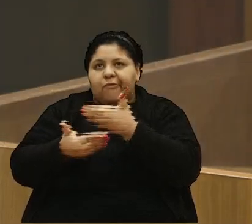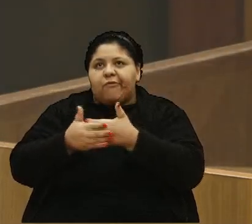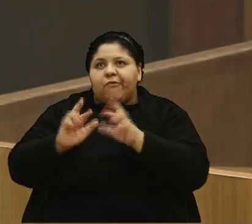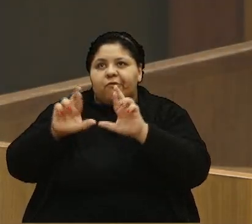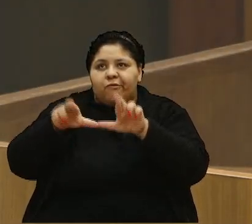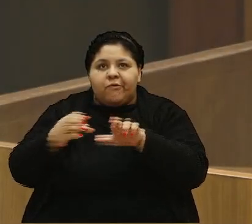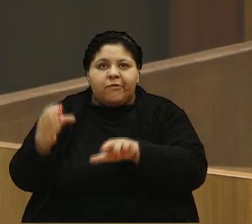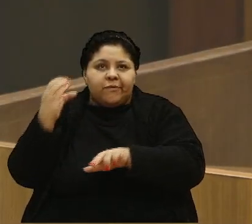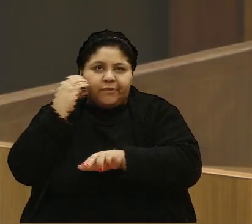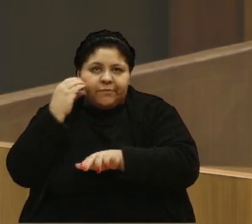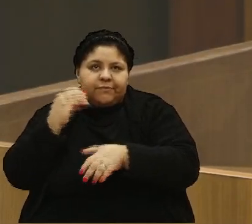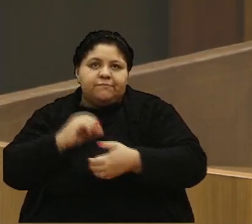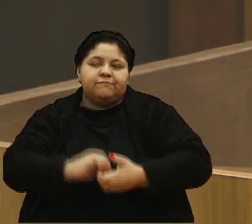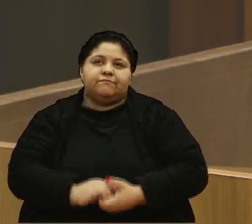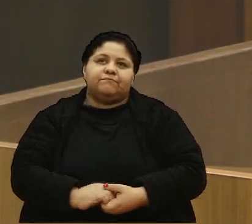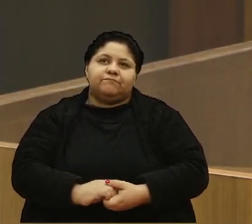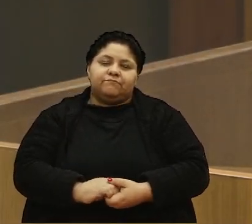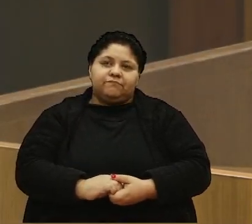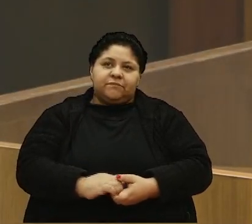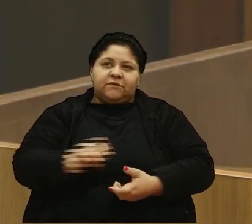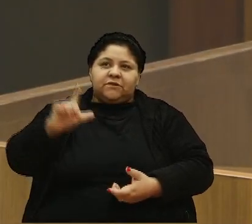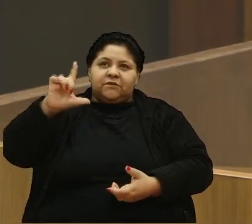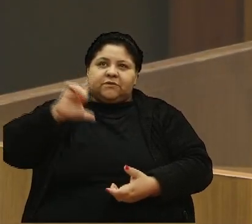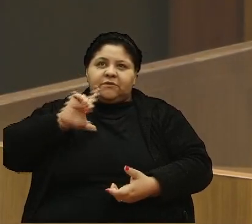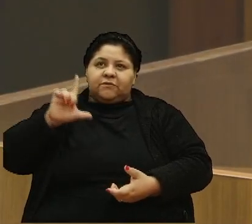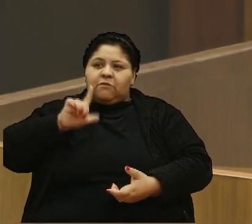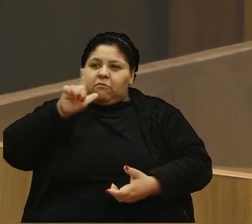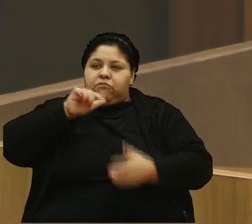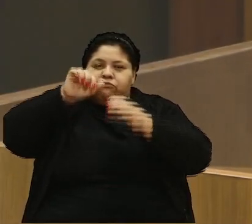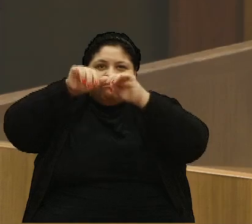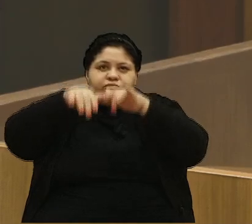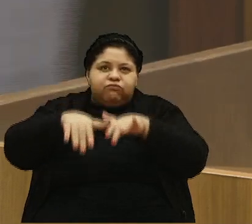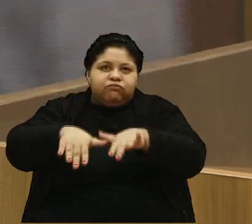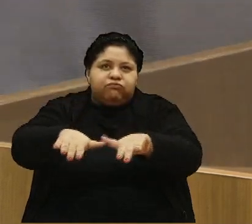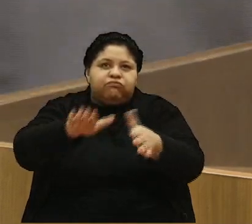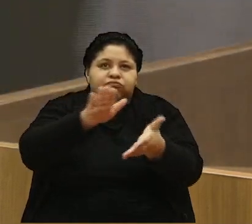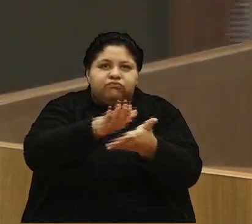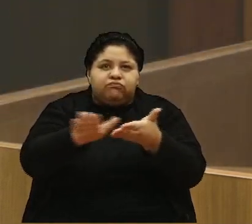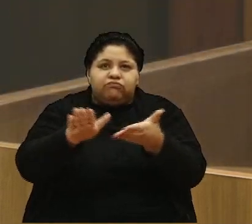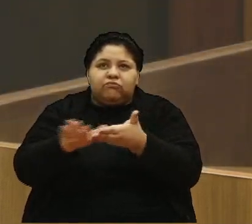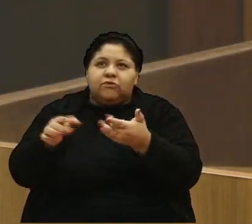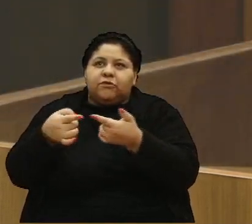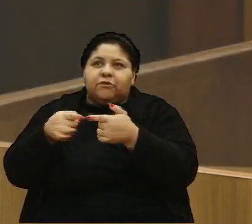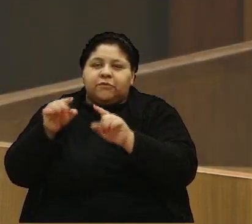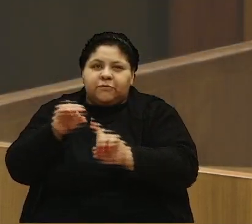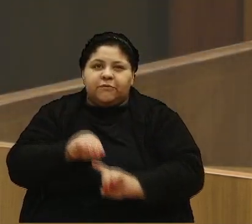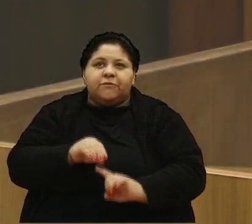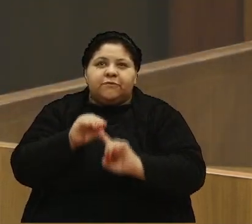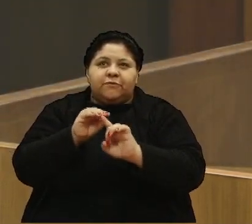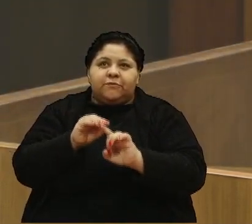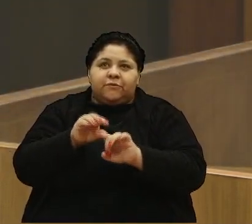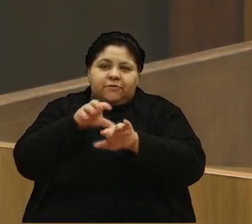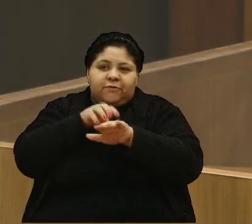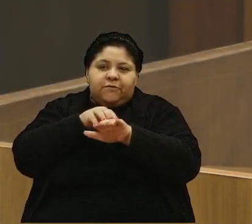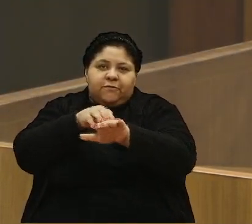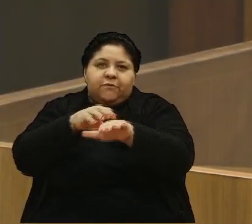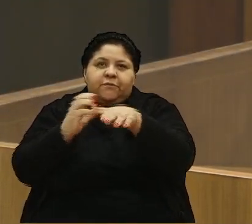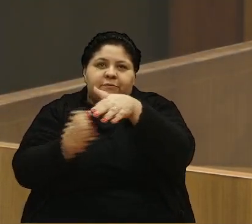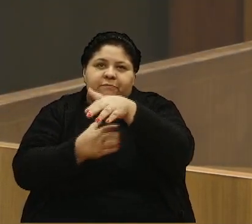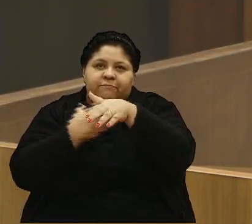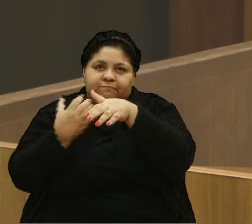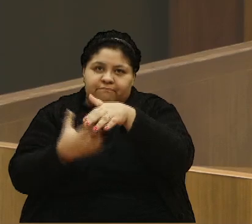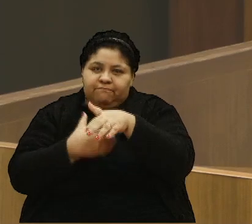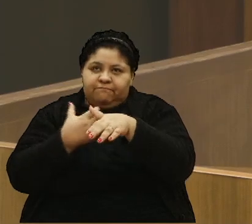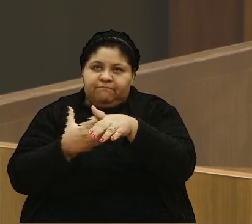de Anarrec. Ali tem o escoamento de produção também, mas principalmente o transporte das empresas,